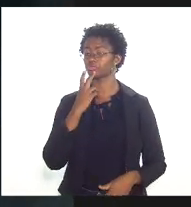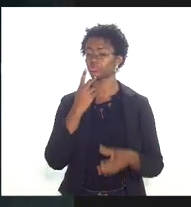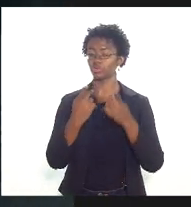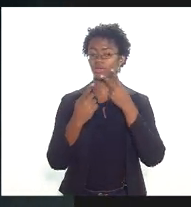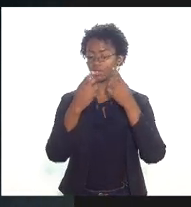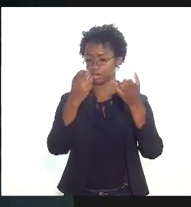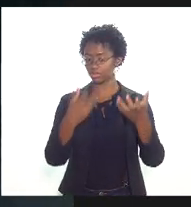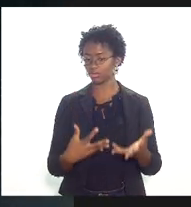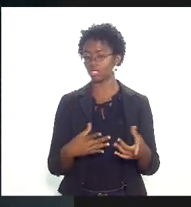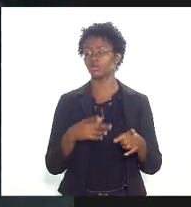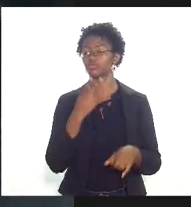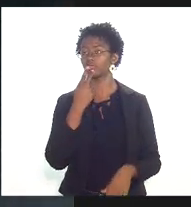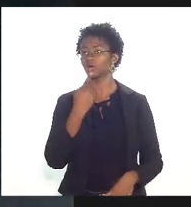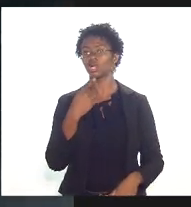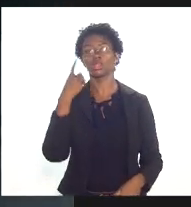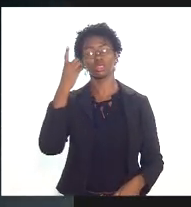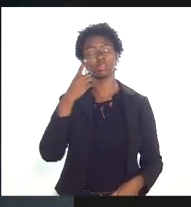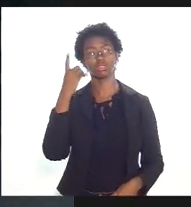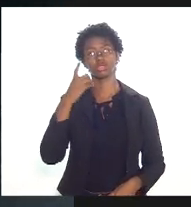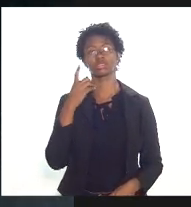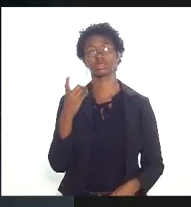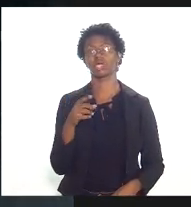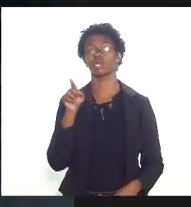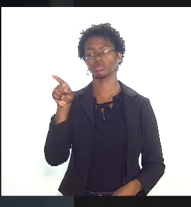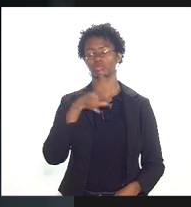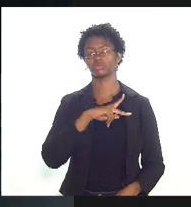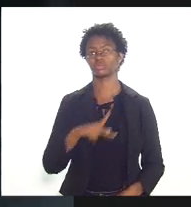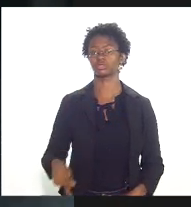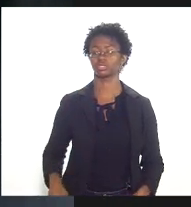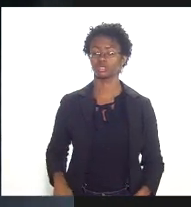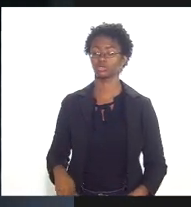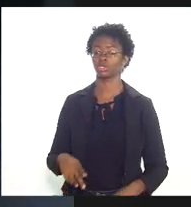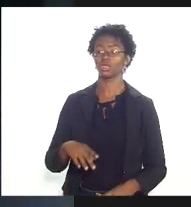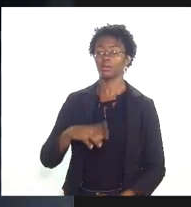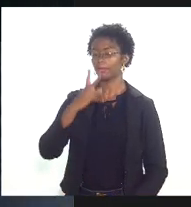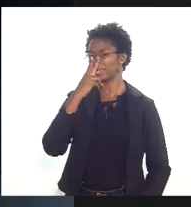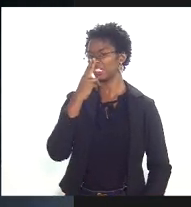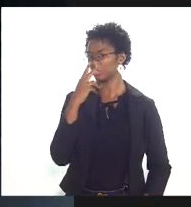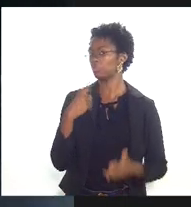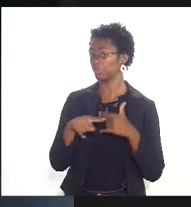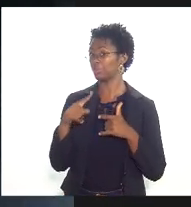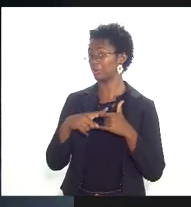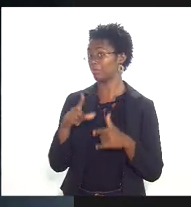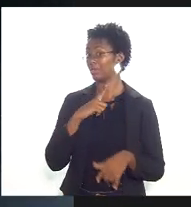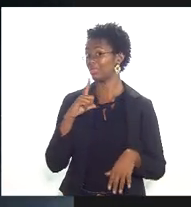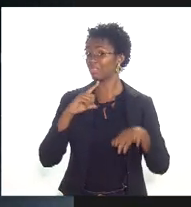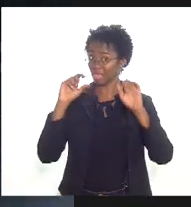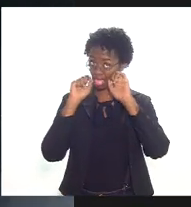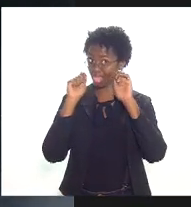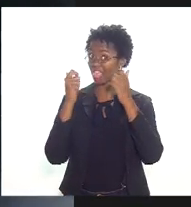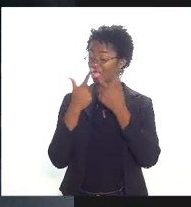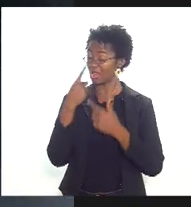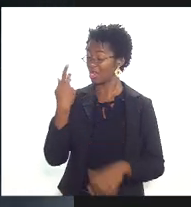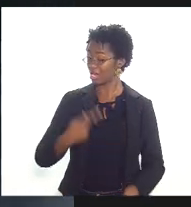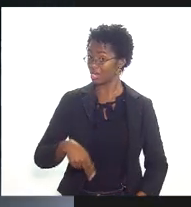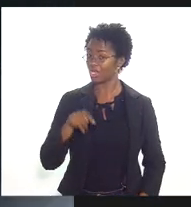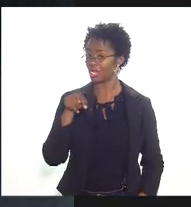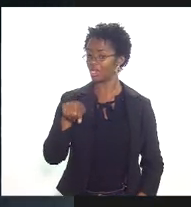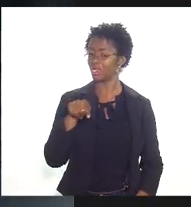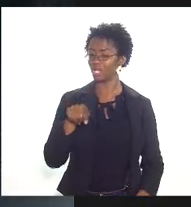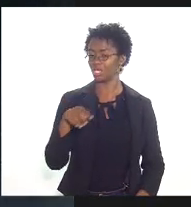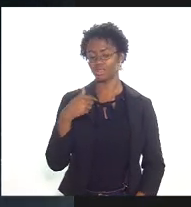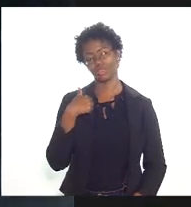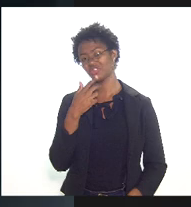dizer também ao Deputado criando eu tenho problema com a casa sabe o alerj vai ficar citando